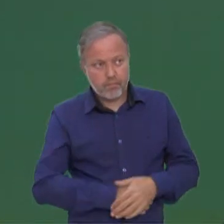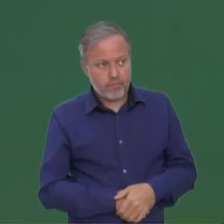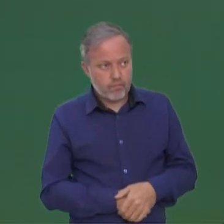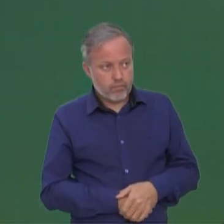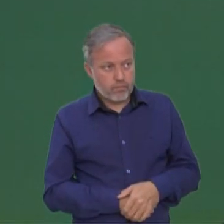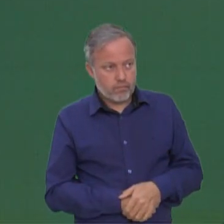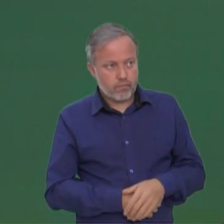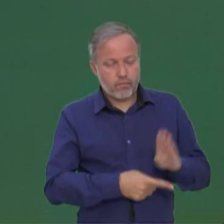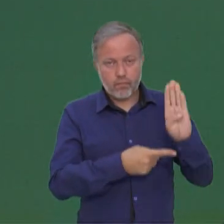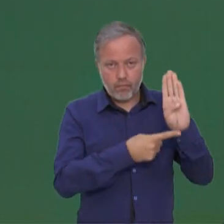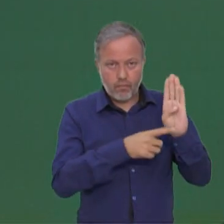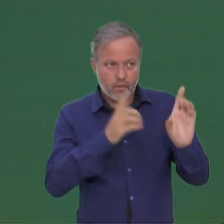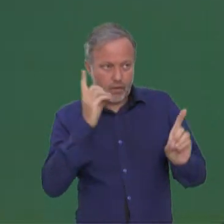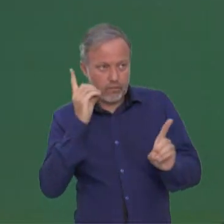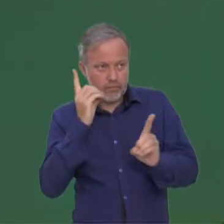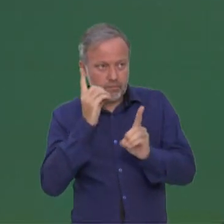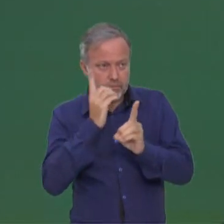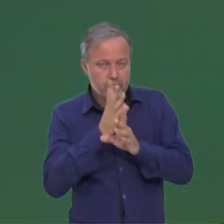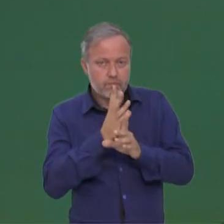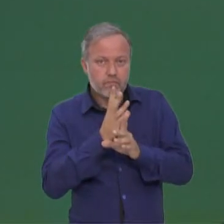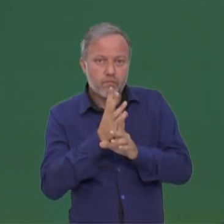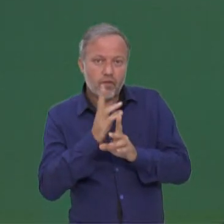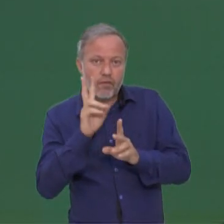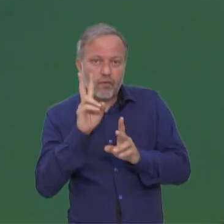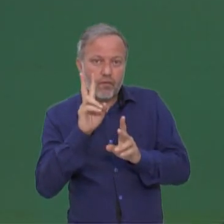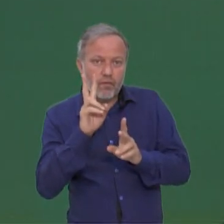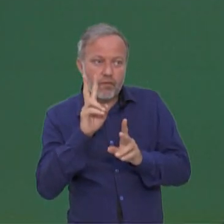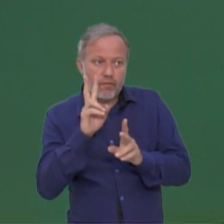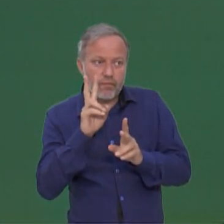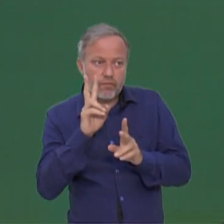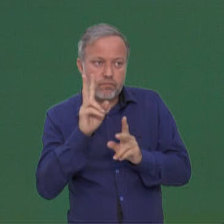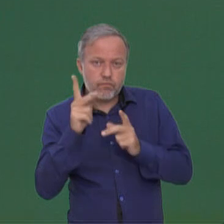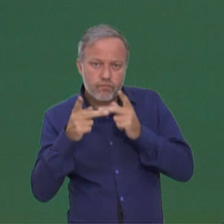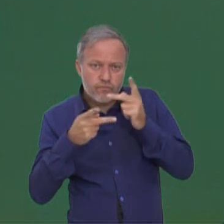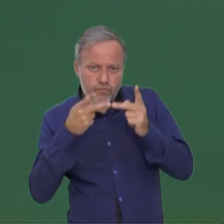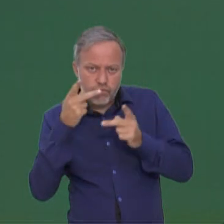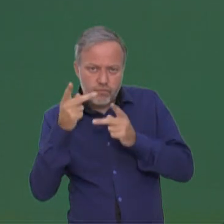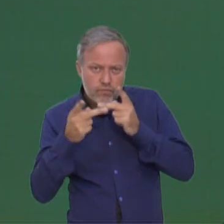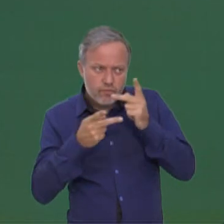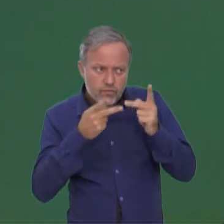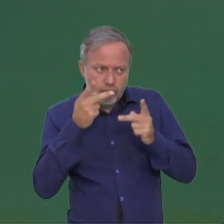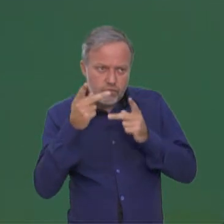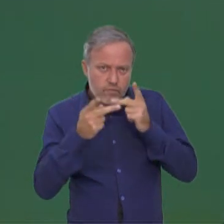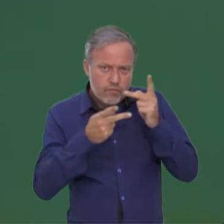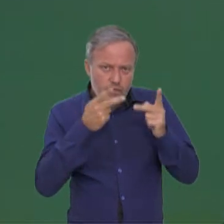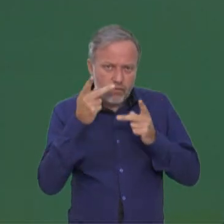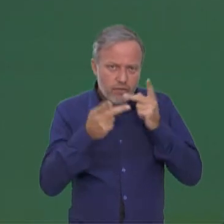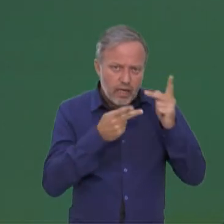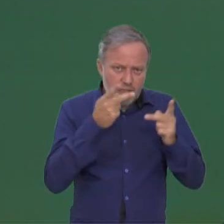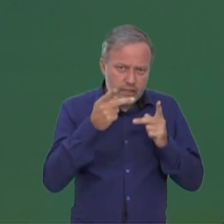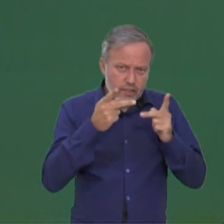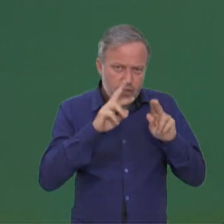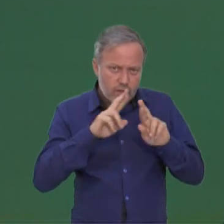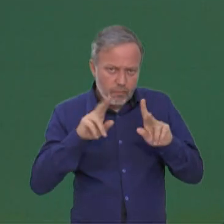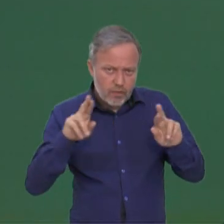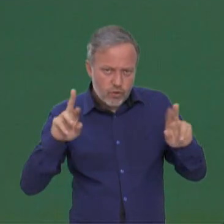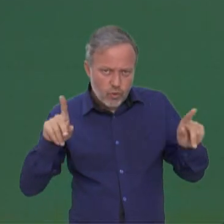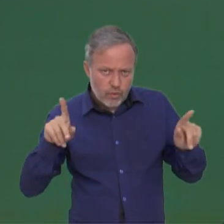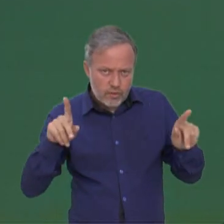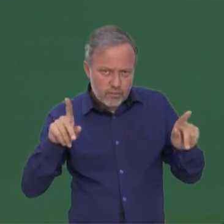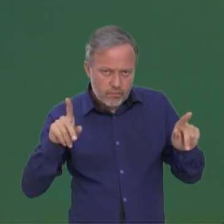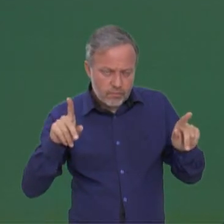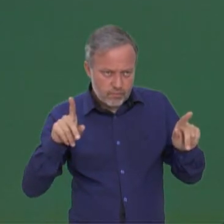encontra-se a presença de várias vozes sociais, vocês percebem ali vários narradores, né? Há